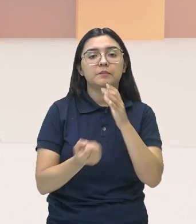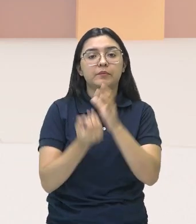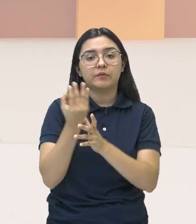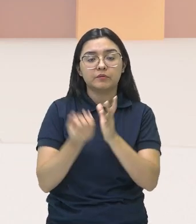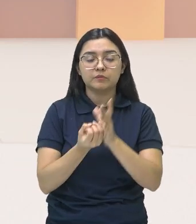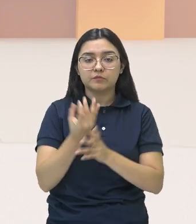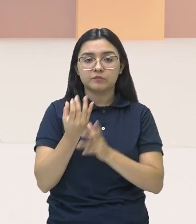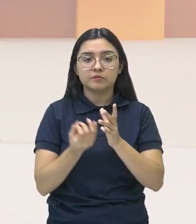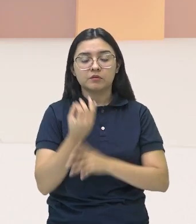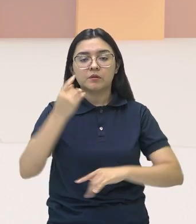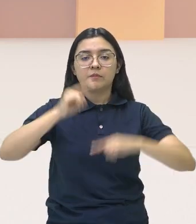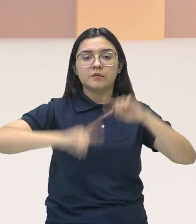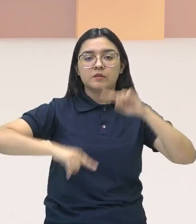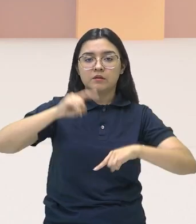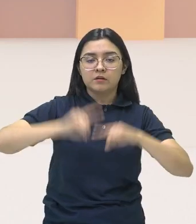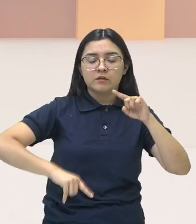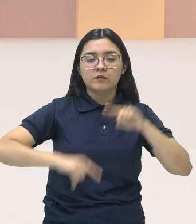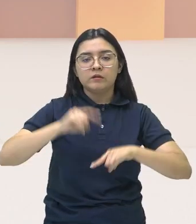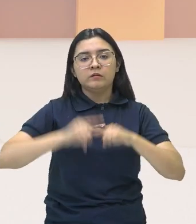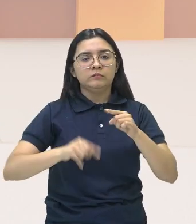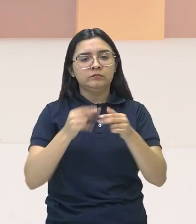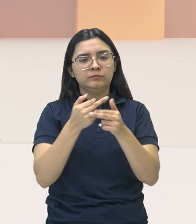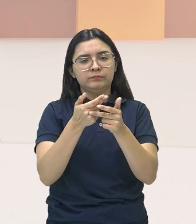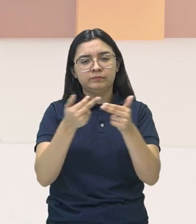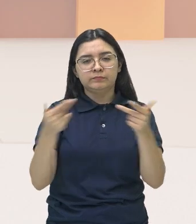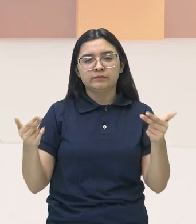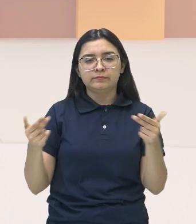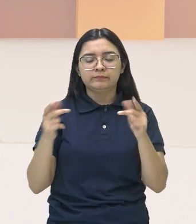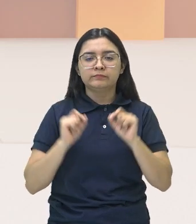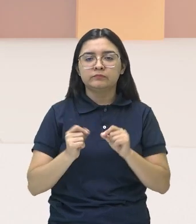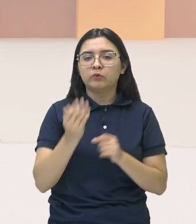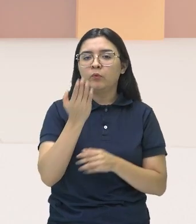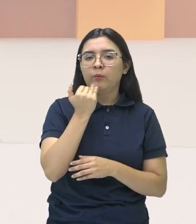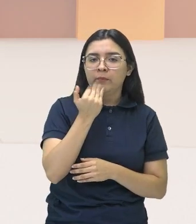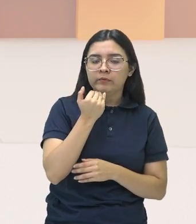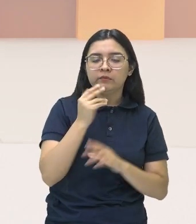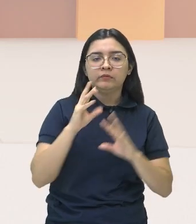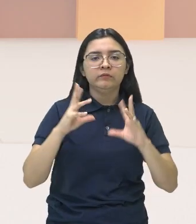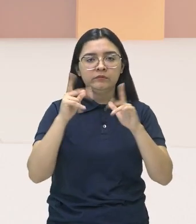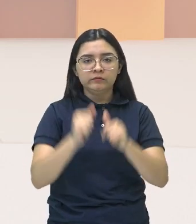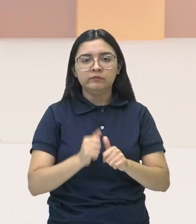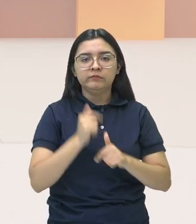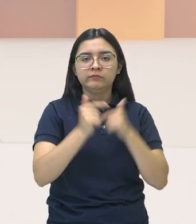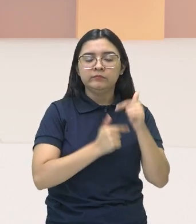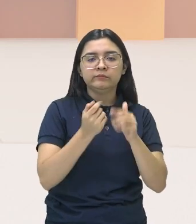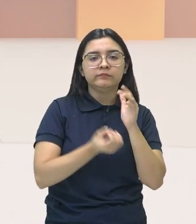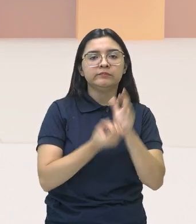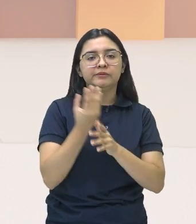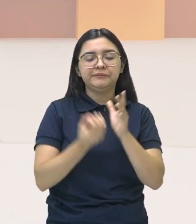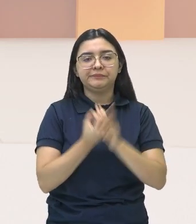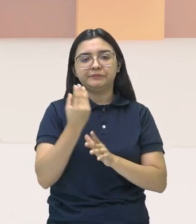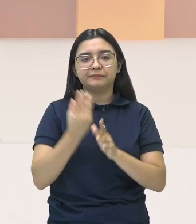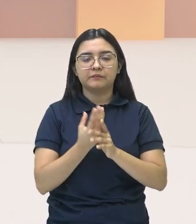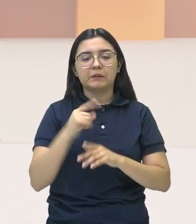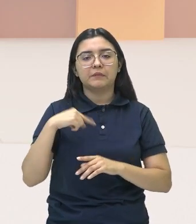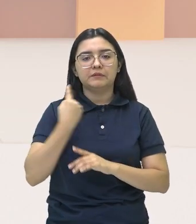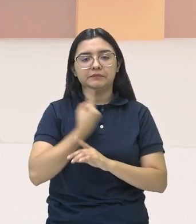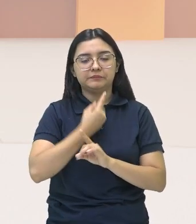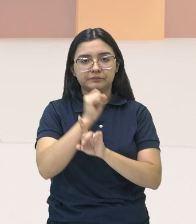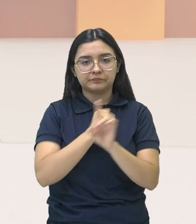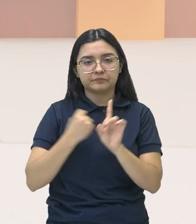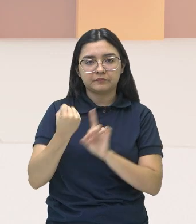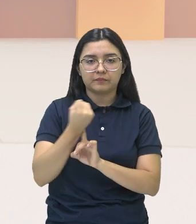produza mercadorias, coisas, para alimentos, tudo que o trabalho produz para a